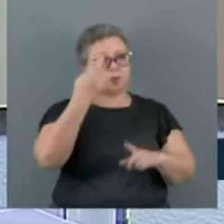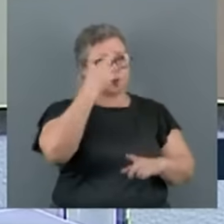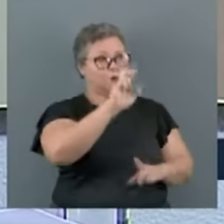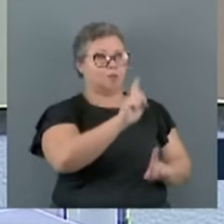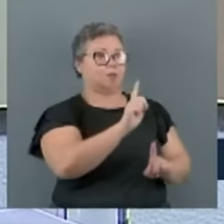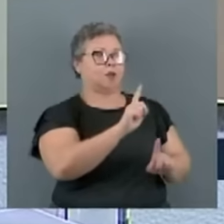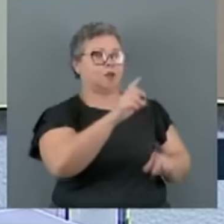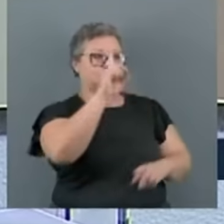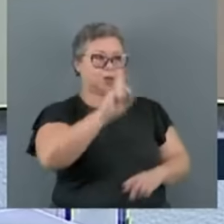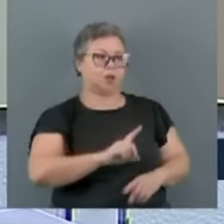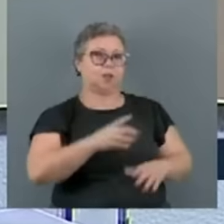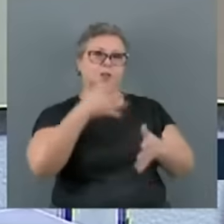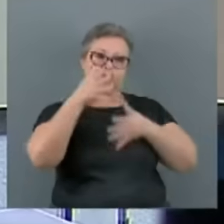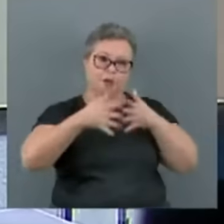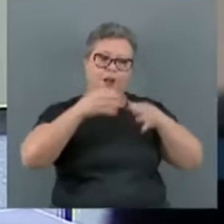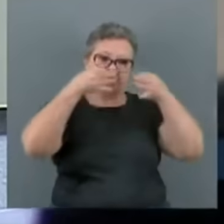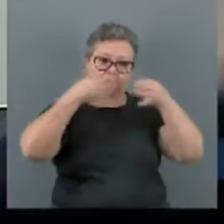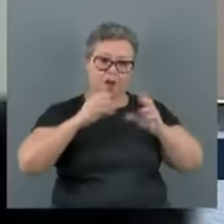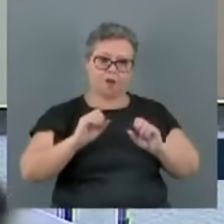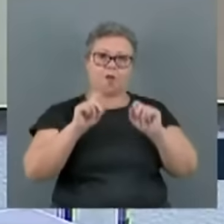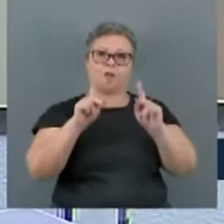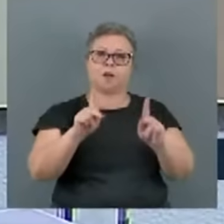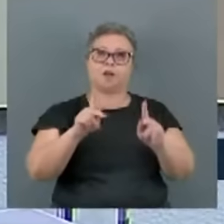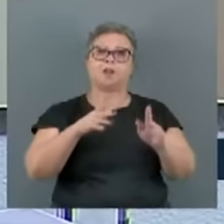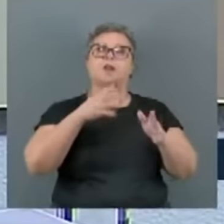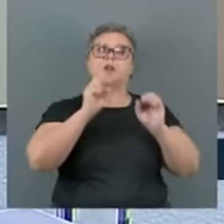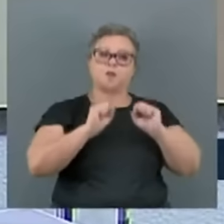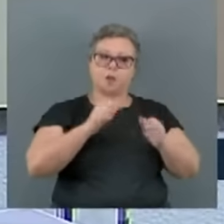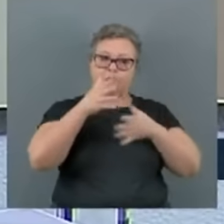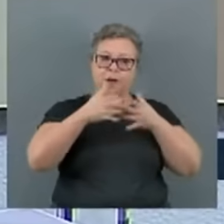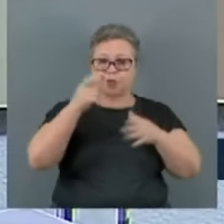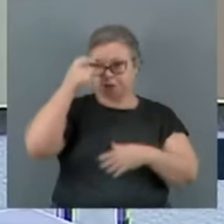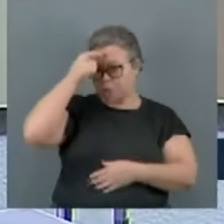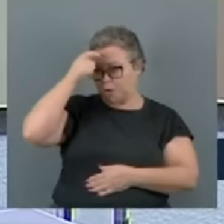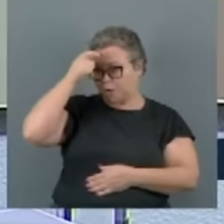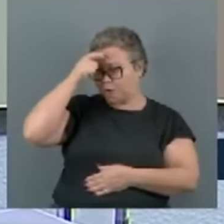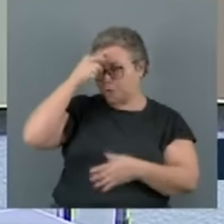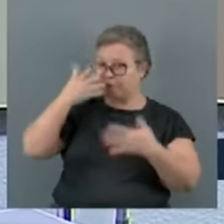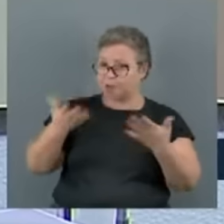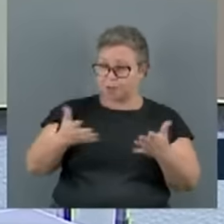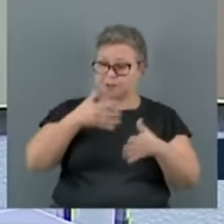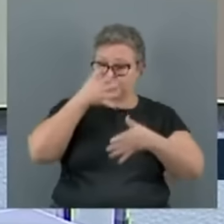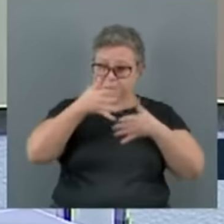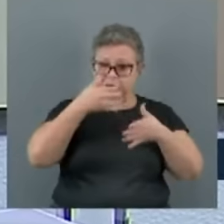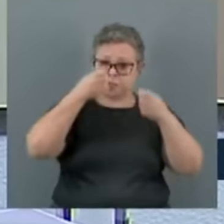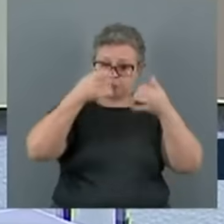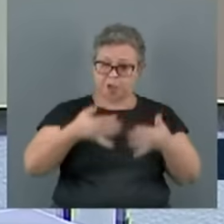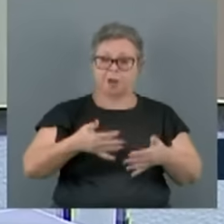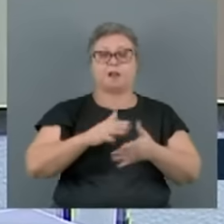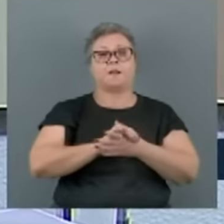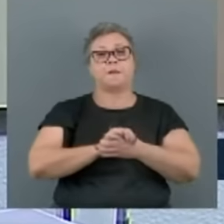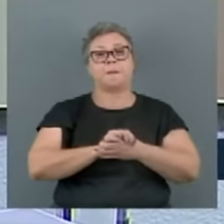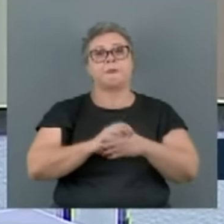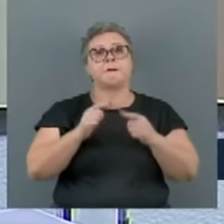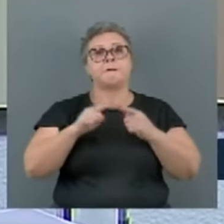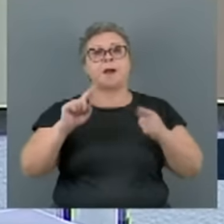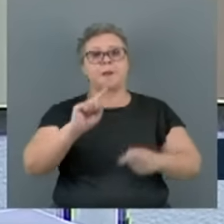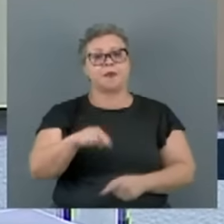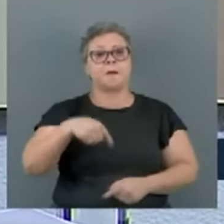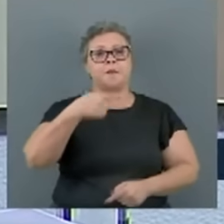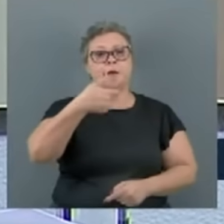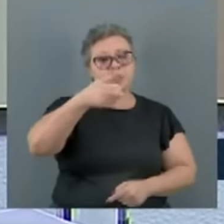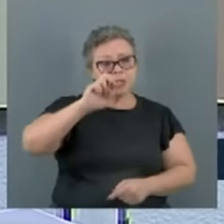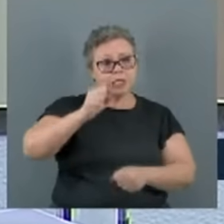de dizer, Vossa Excelência diz aquilo que Vossa Consciência determina, mas depois de